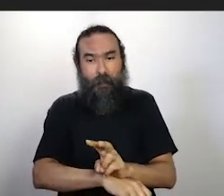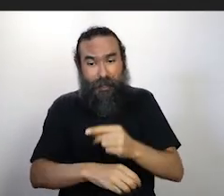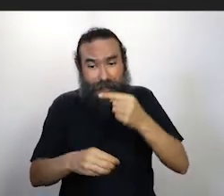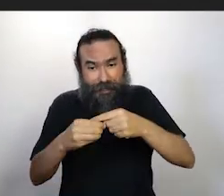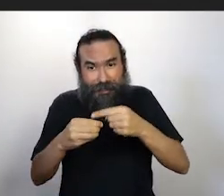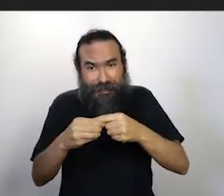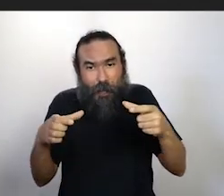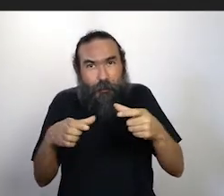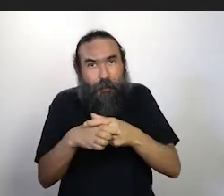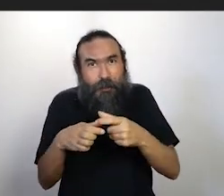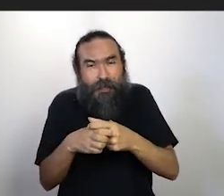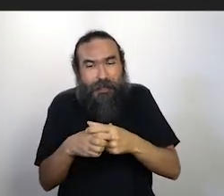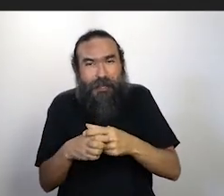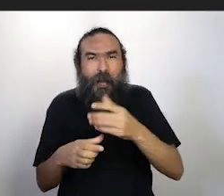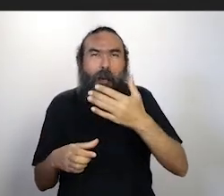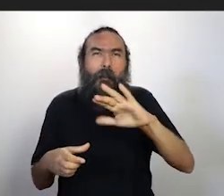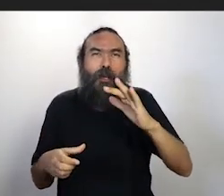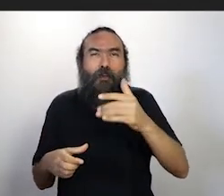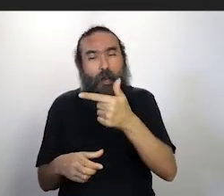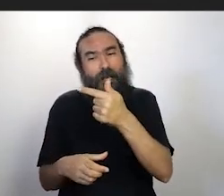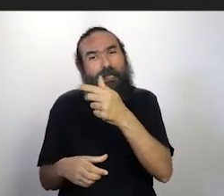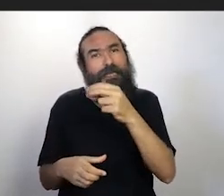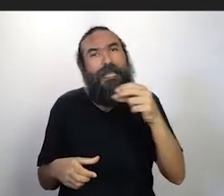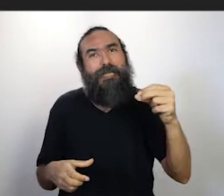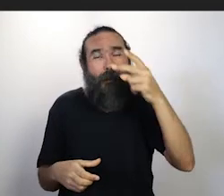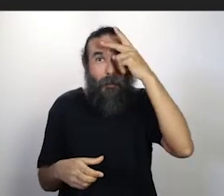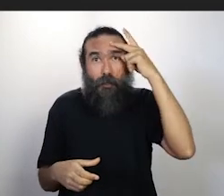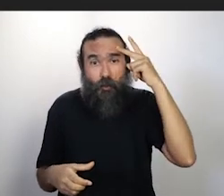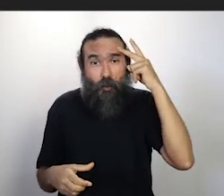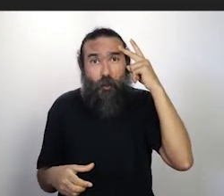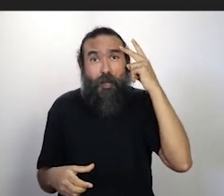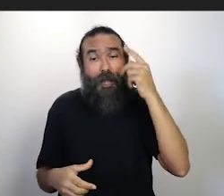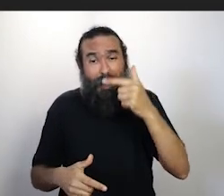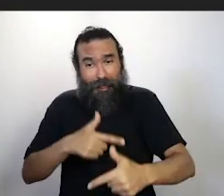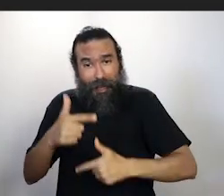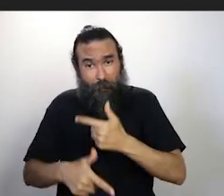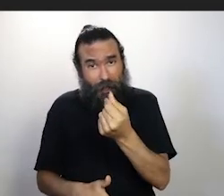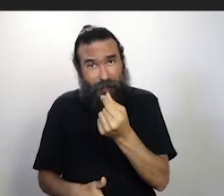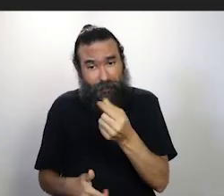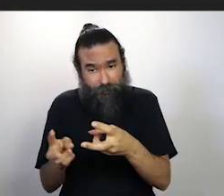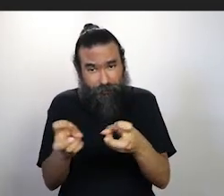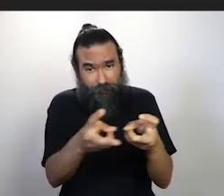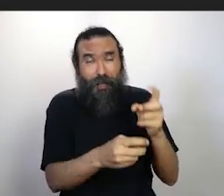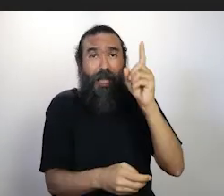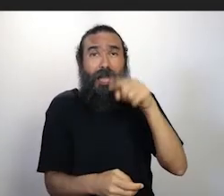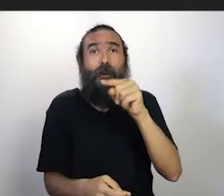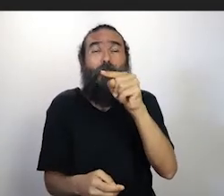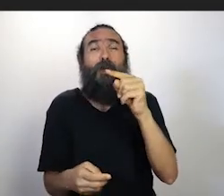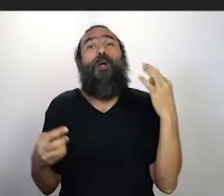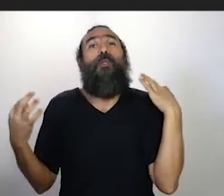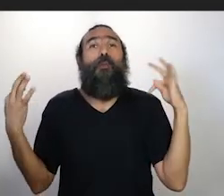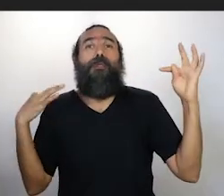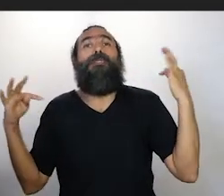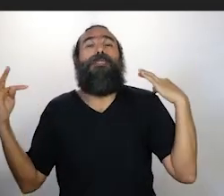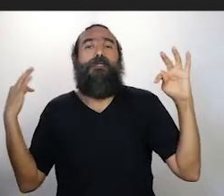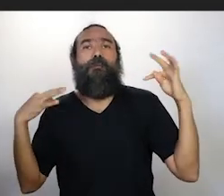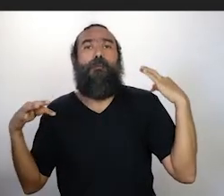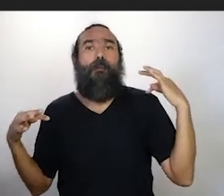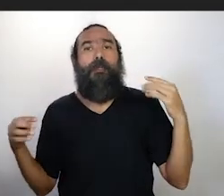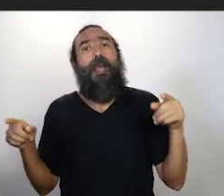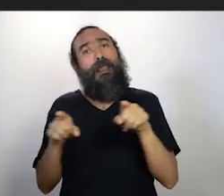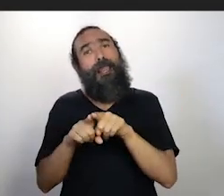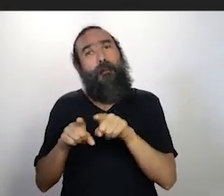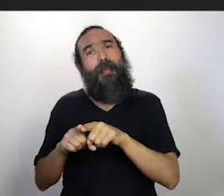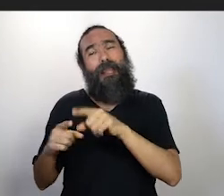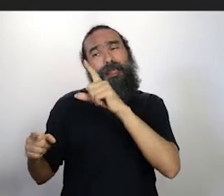que vive do turismo. É uma comunidade de antigos garimpeiros e que tem uma tradição também